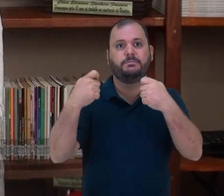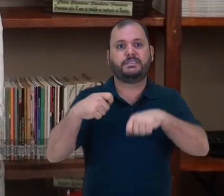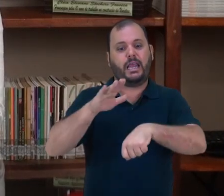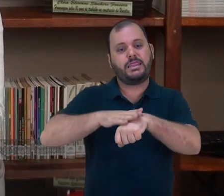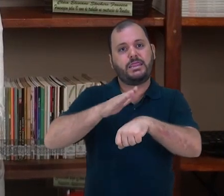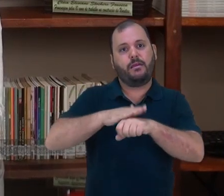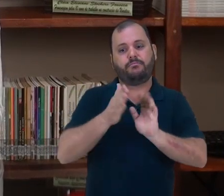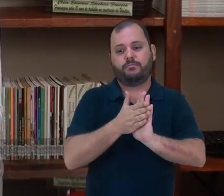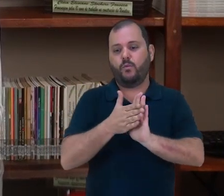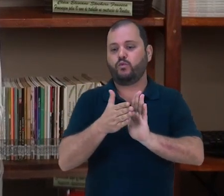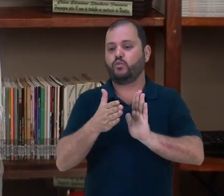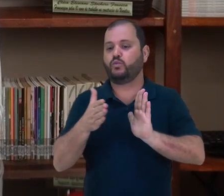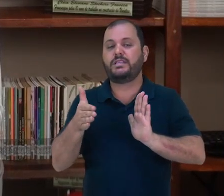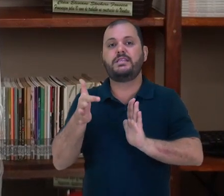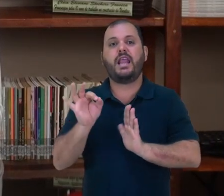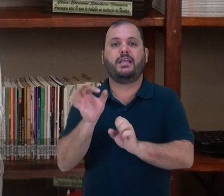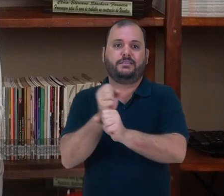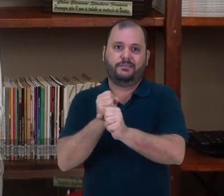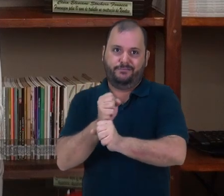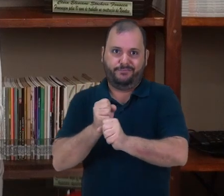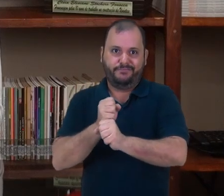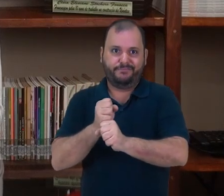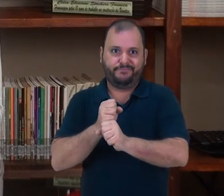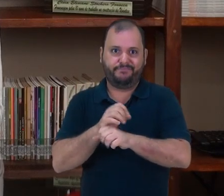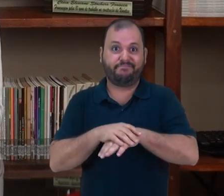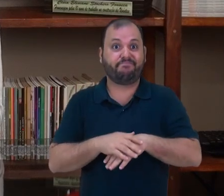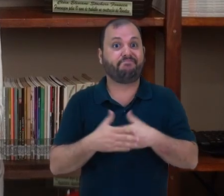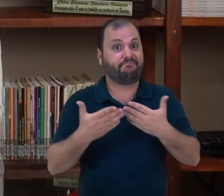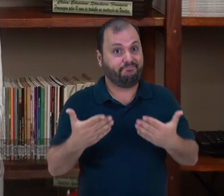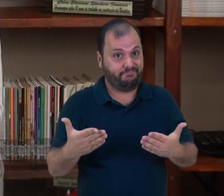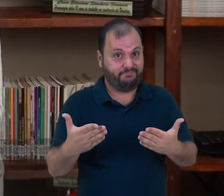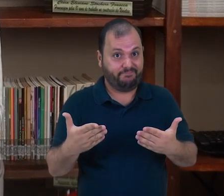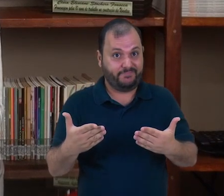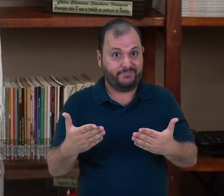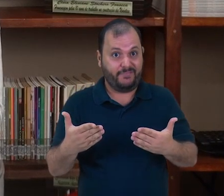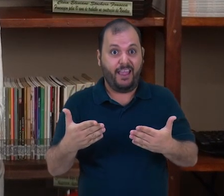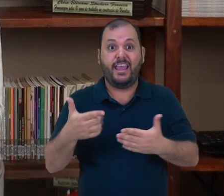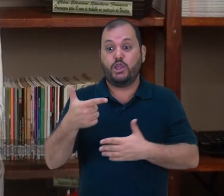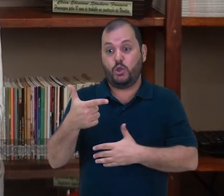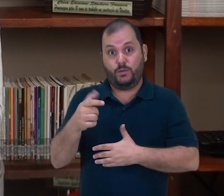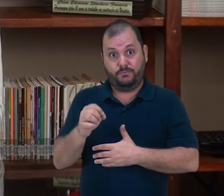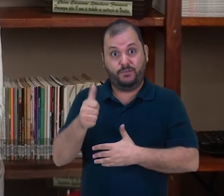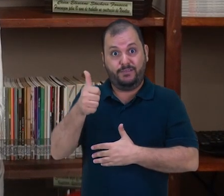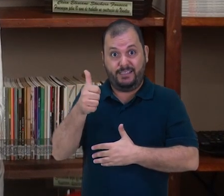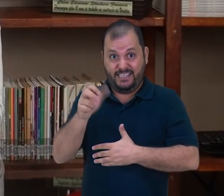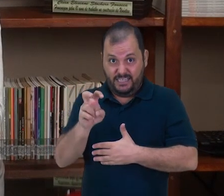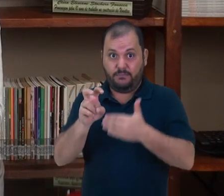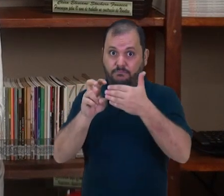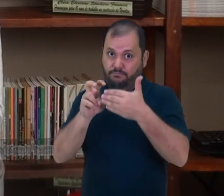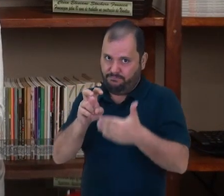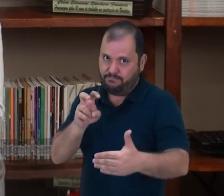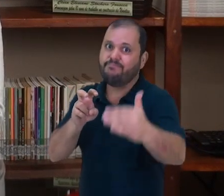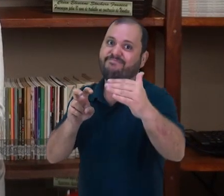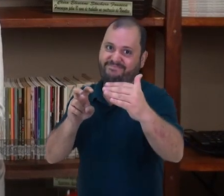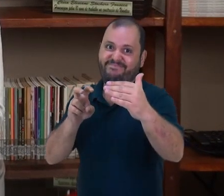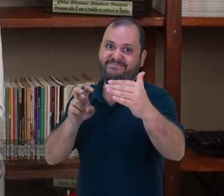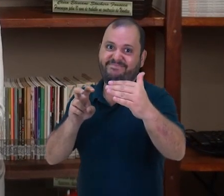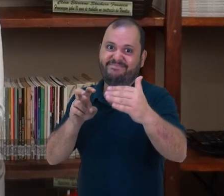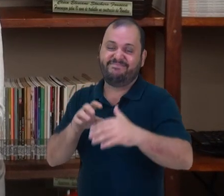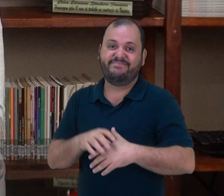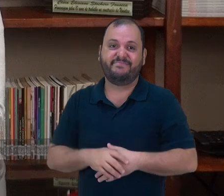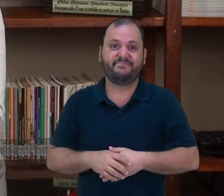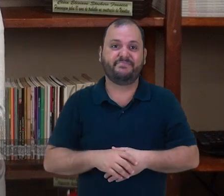à lei e à regulação que prevalece após esses 10 anos, ou seja, de 2015 em diante.